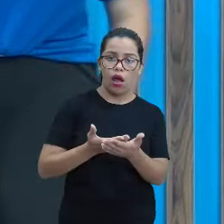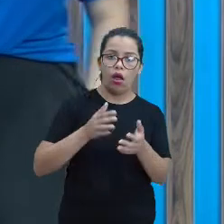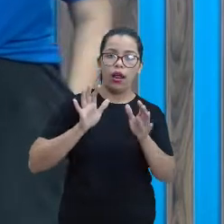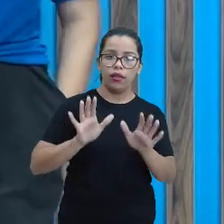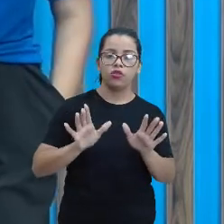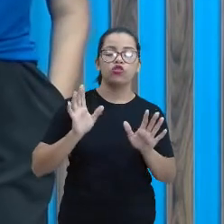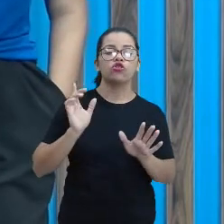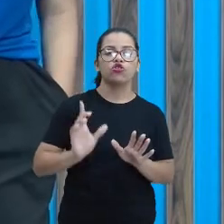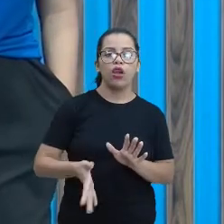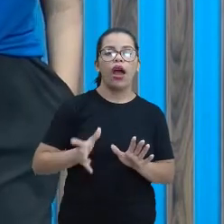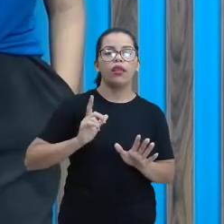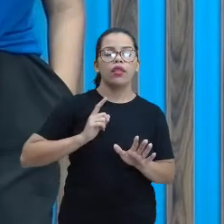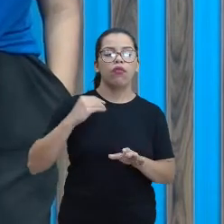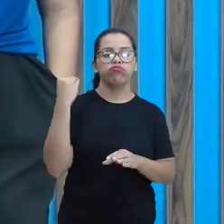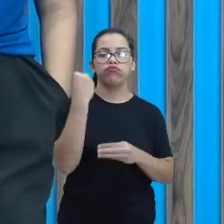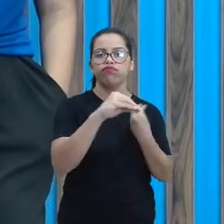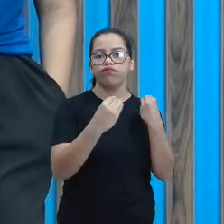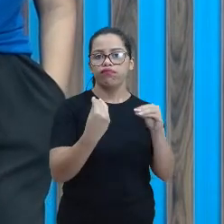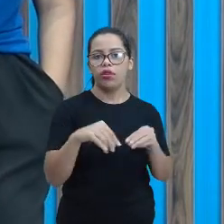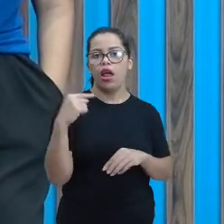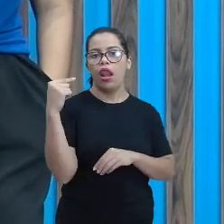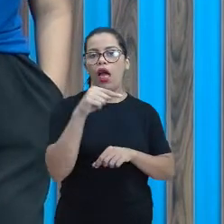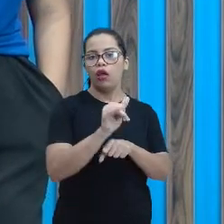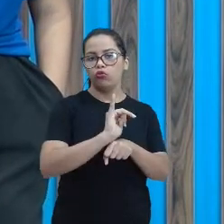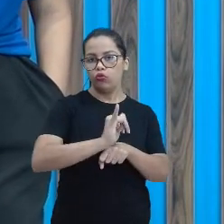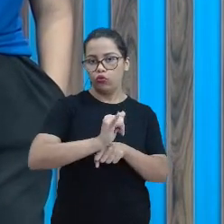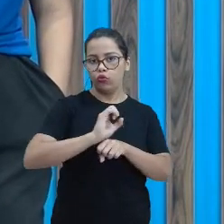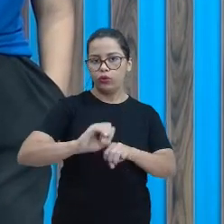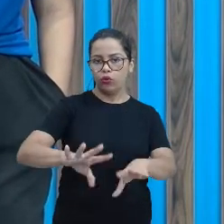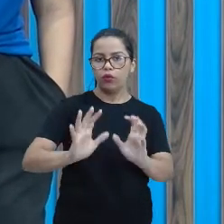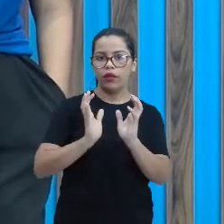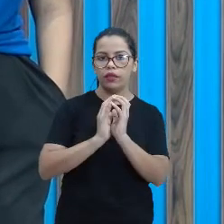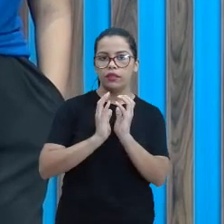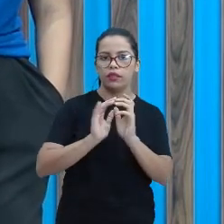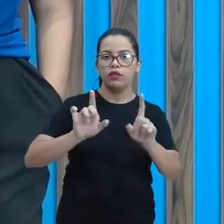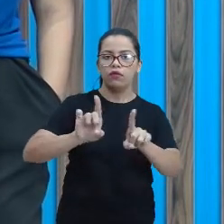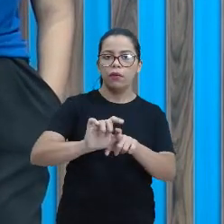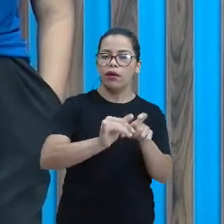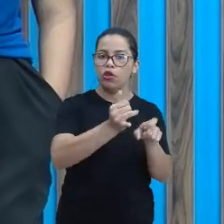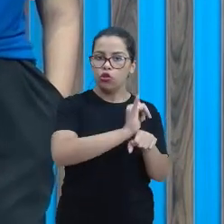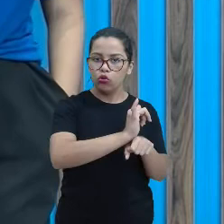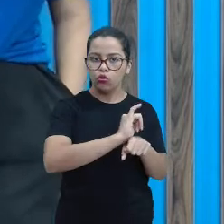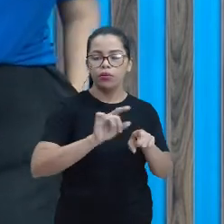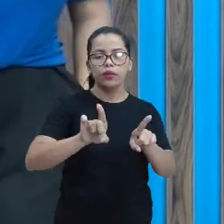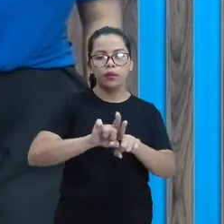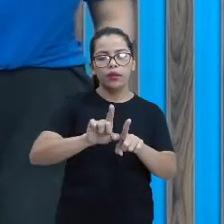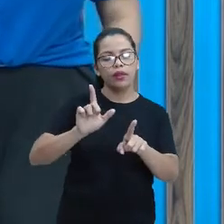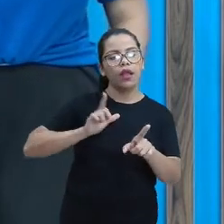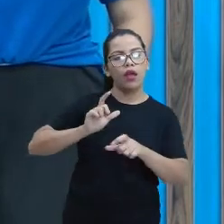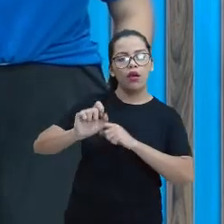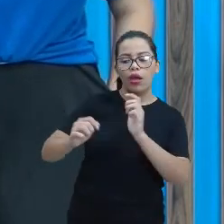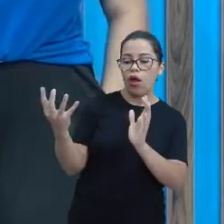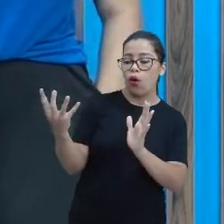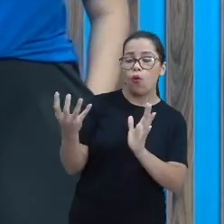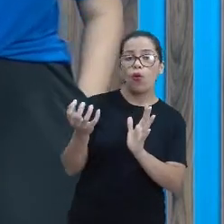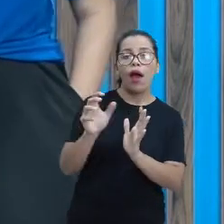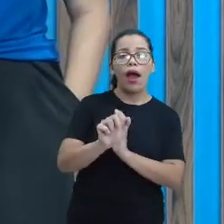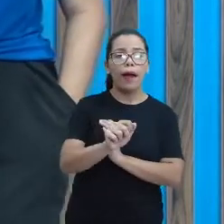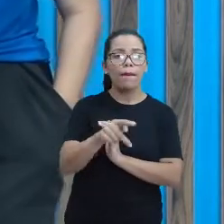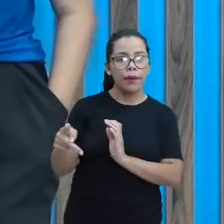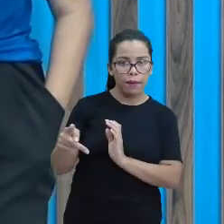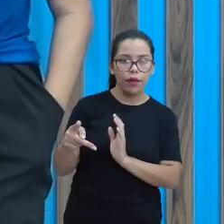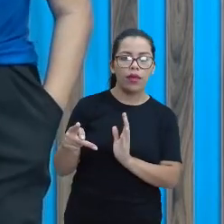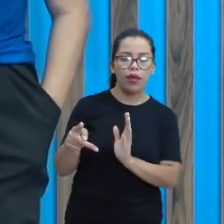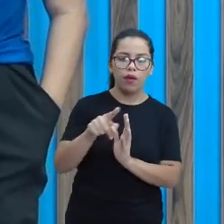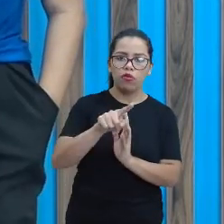elas estão no canal do YouTube Educa Recife e temos também o aplicativo Educa Recife, que vocês podem